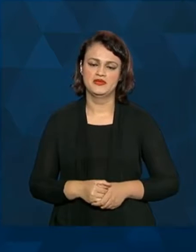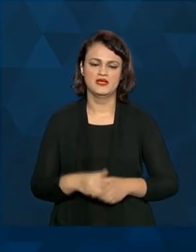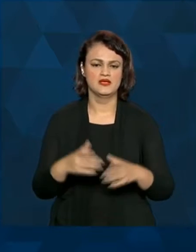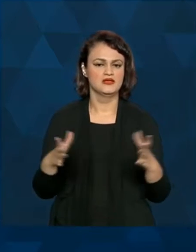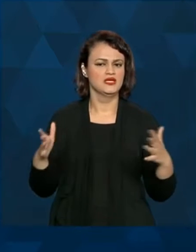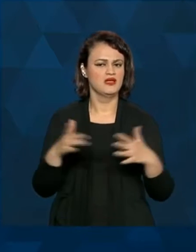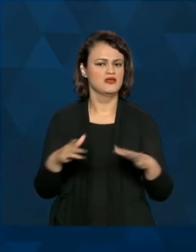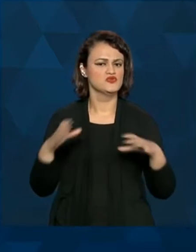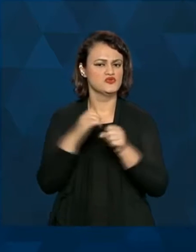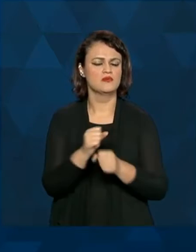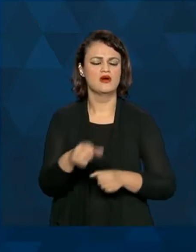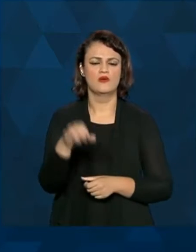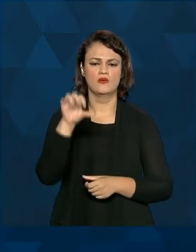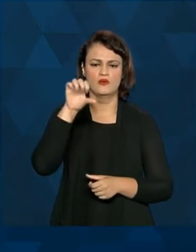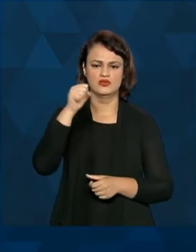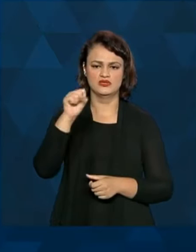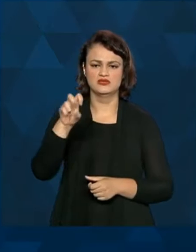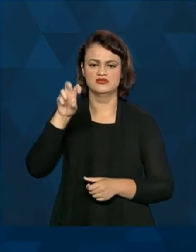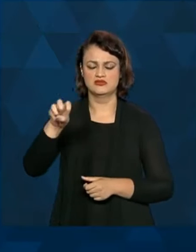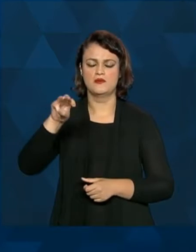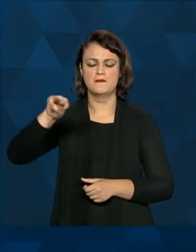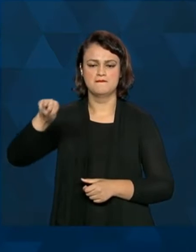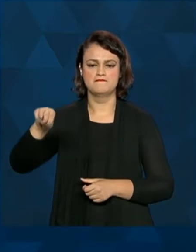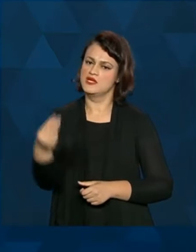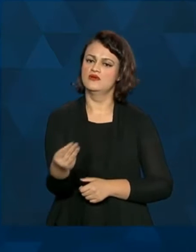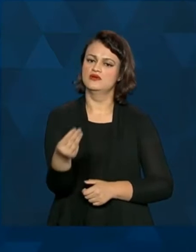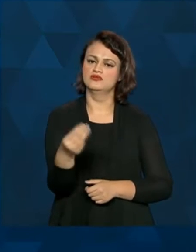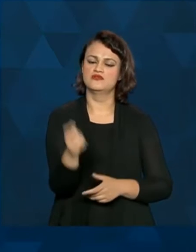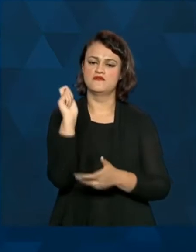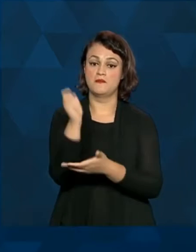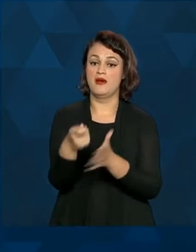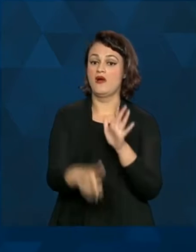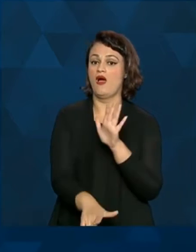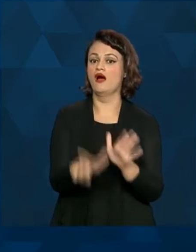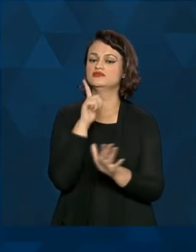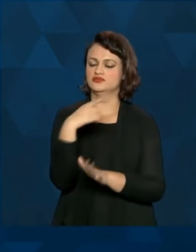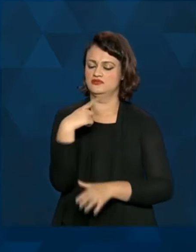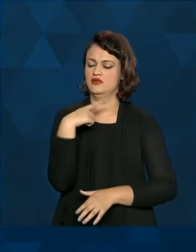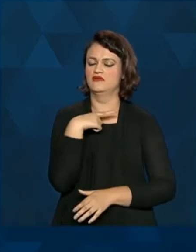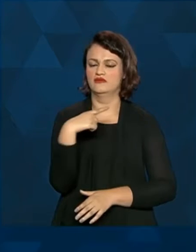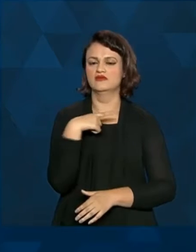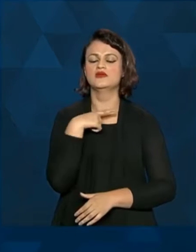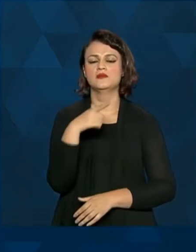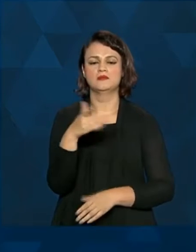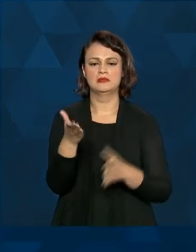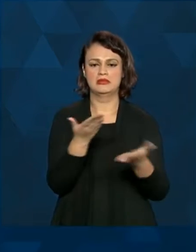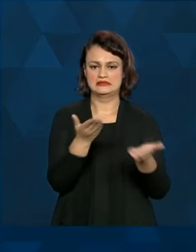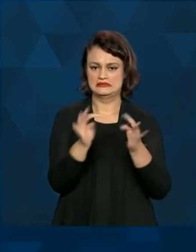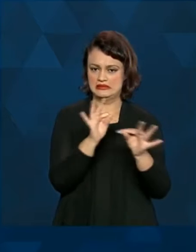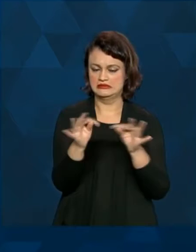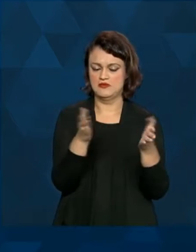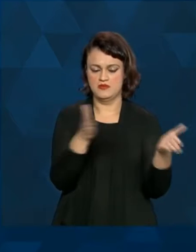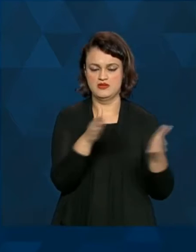perfazem um repasse de 85,8 milhões que foram pagos antecipadamente para atender o período de 90